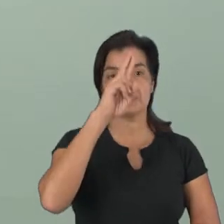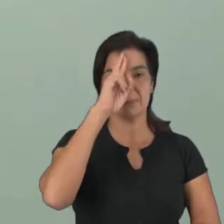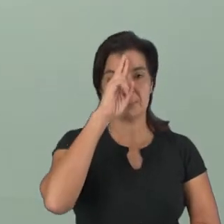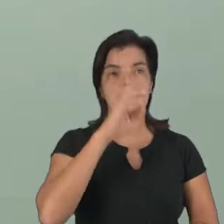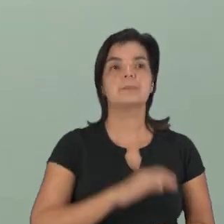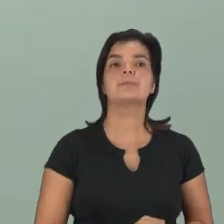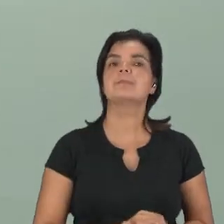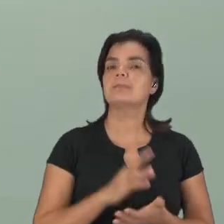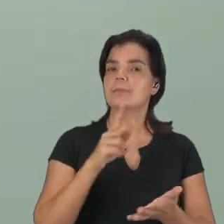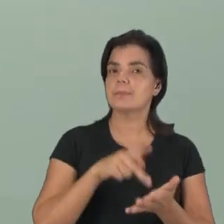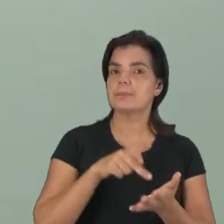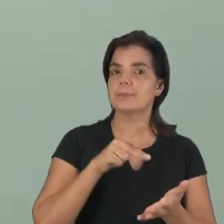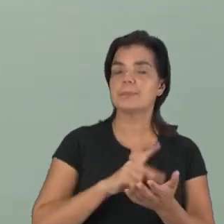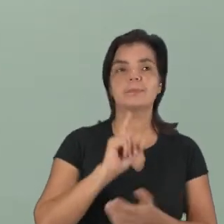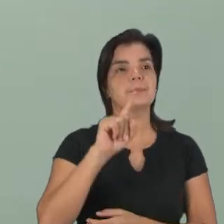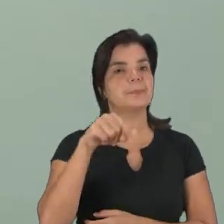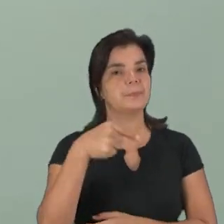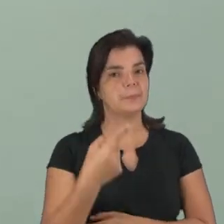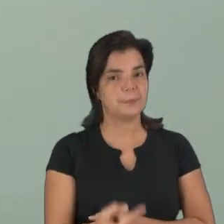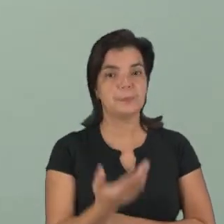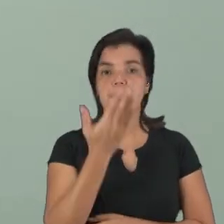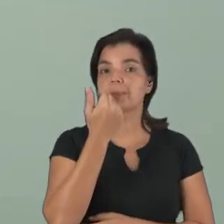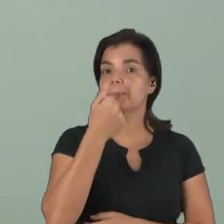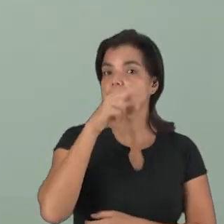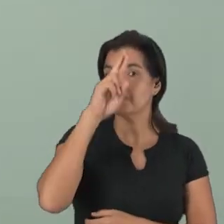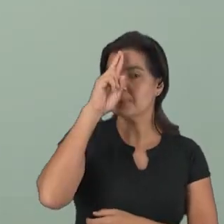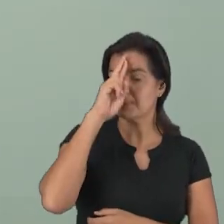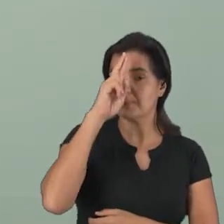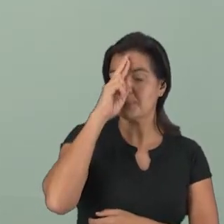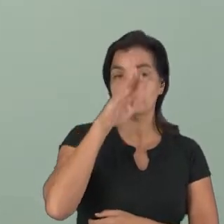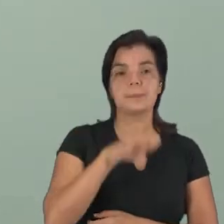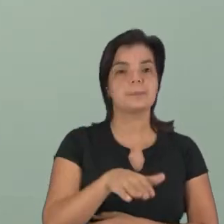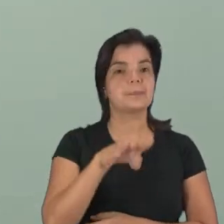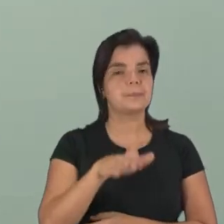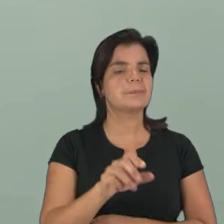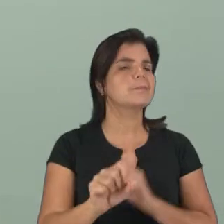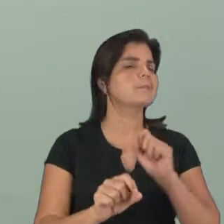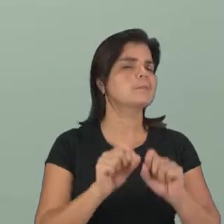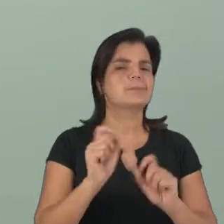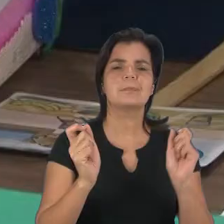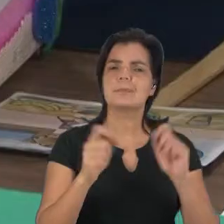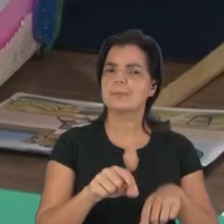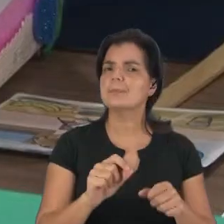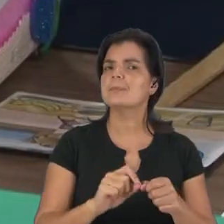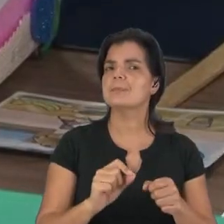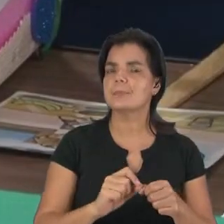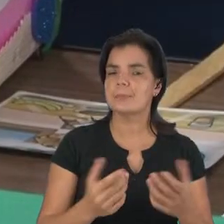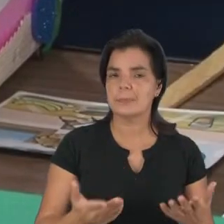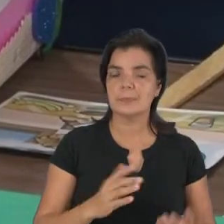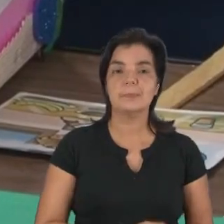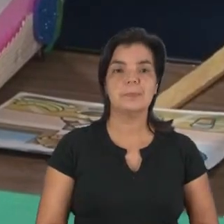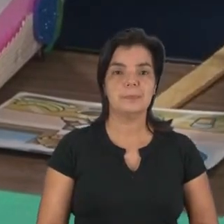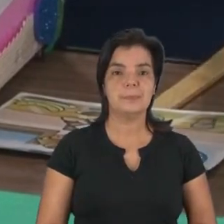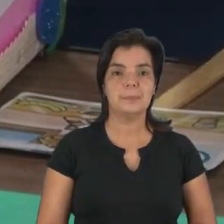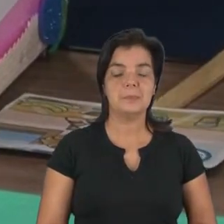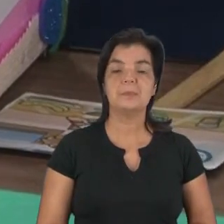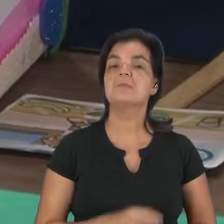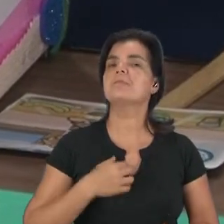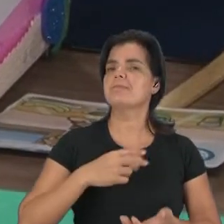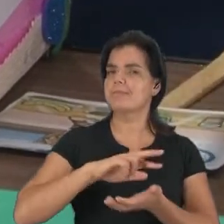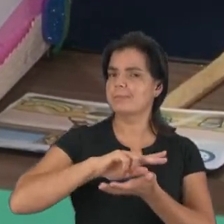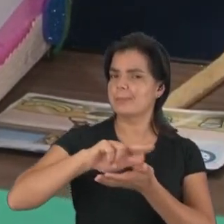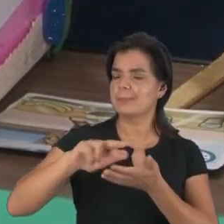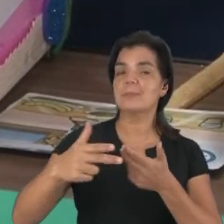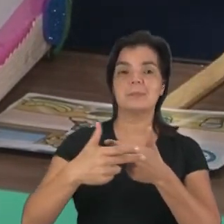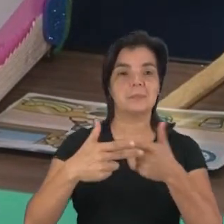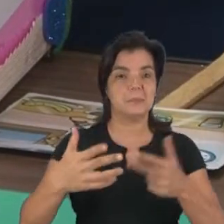somos isso mesmo e depois do almoço na parte da tarde o que nós podemos fazer muitas